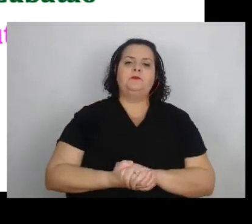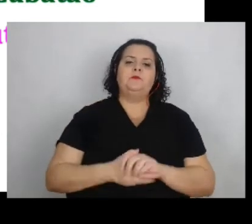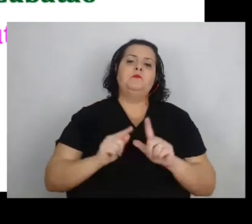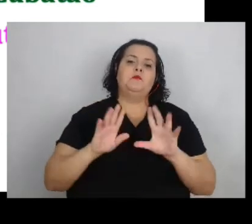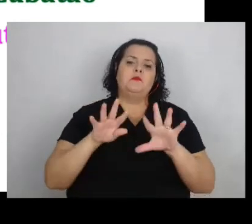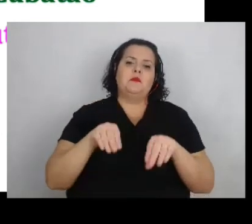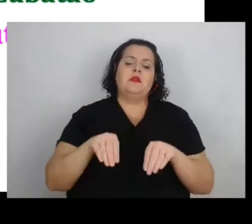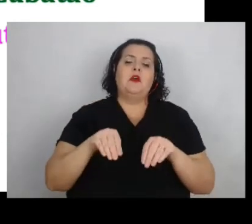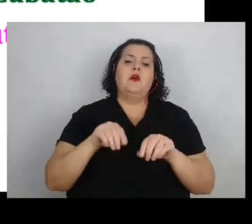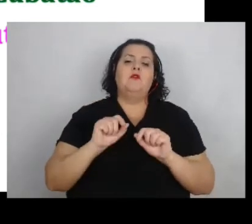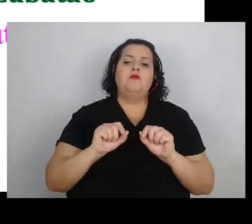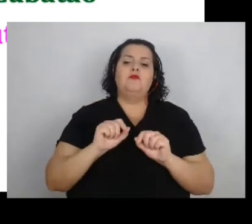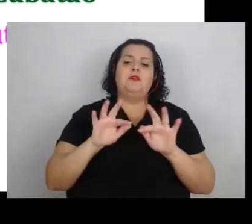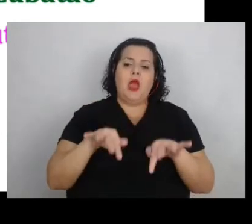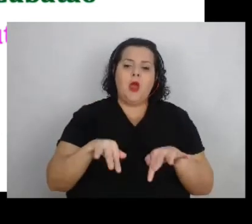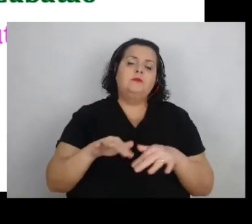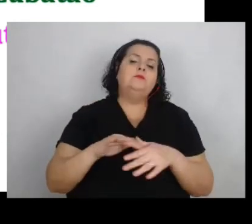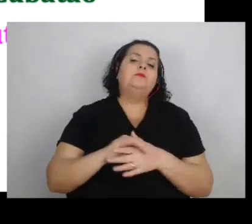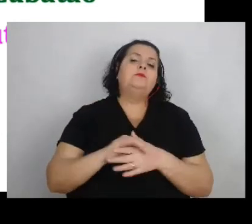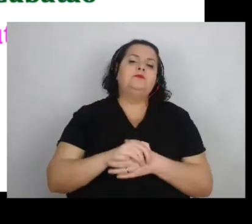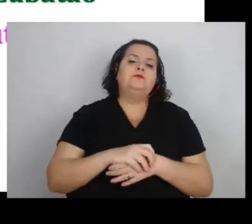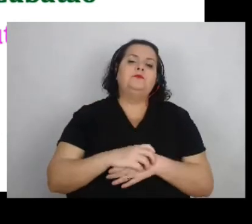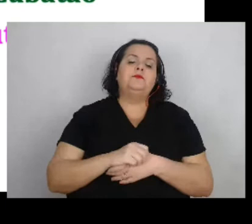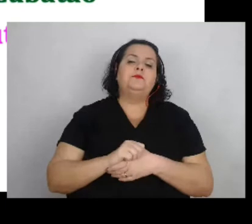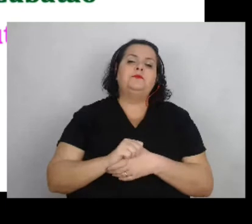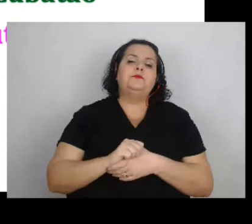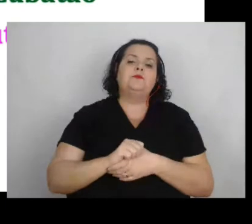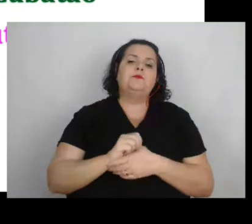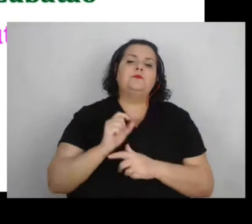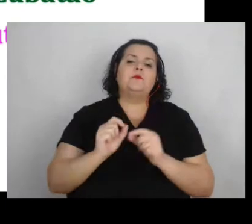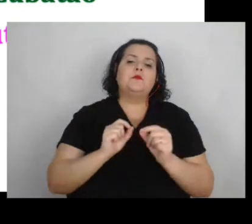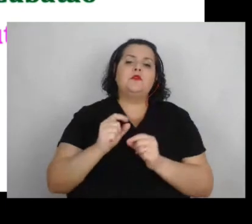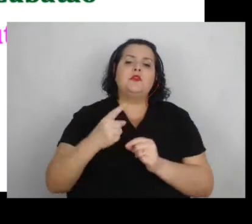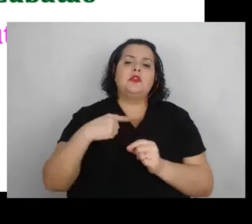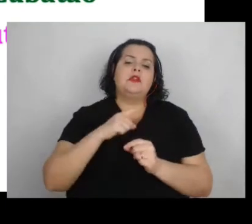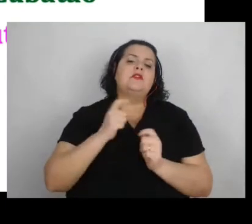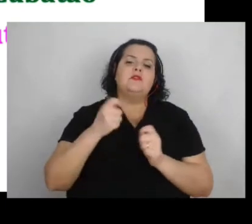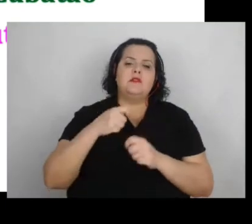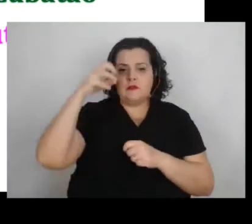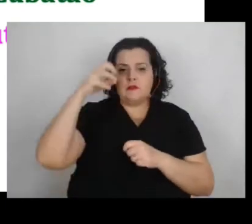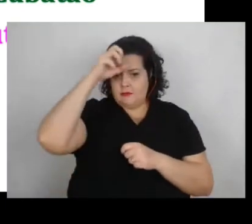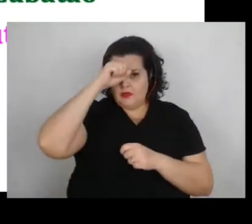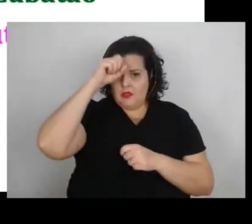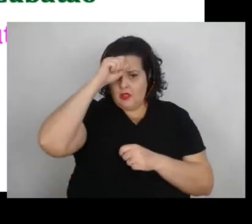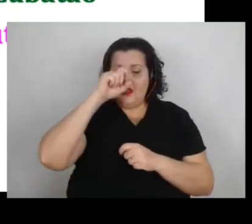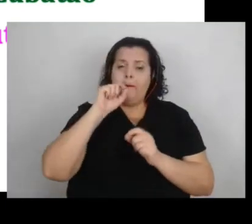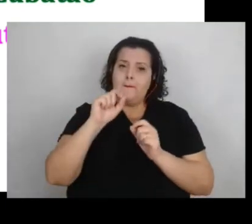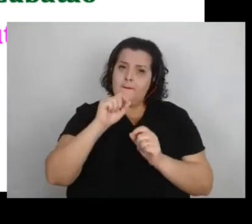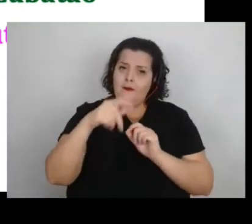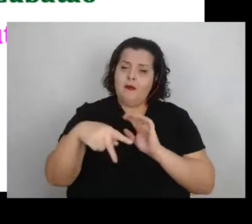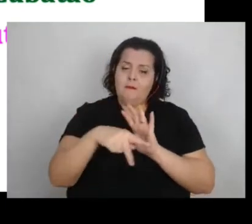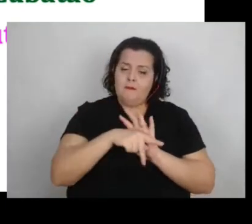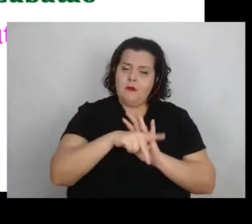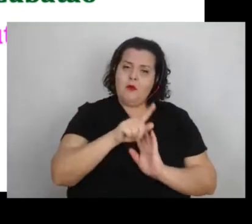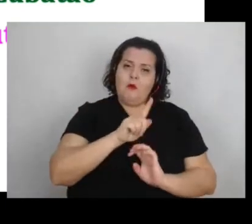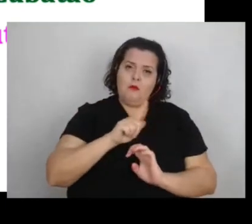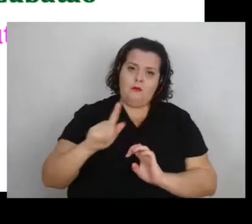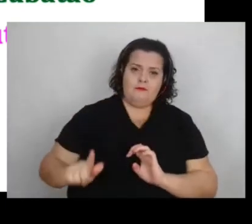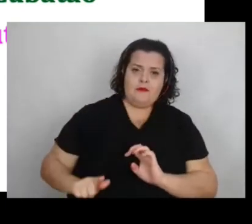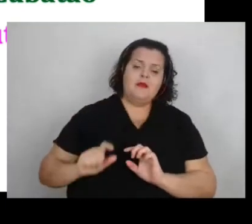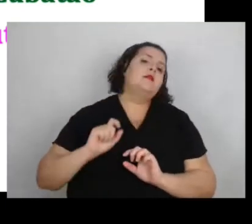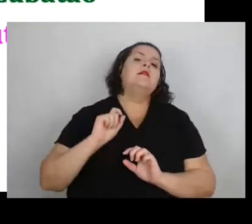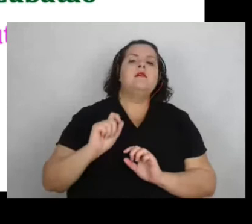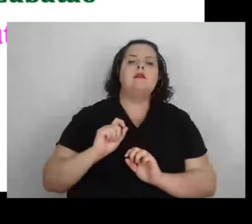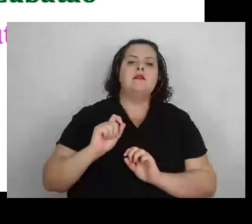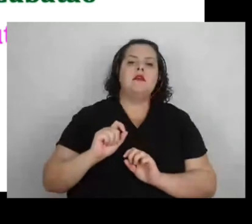finalizar mostrando alguns aprendizados que estudos como esse podem trazer para os gestores públicos. Ele trouxe a informação de que a prevalência